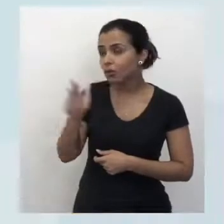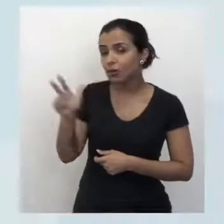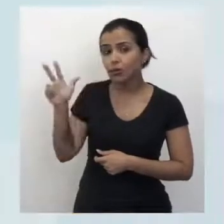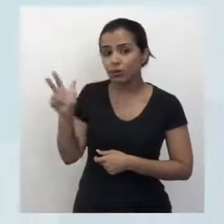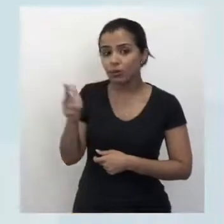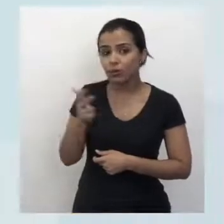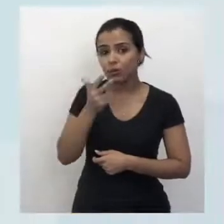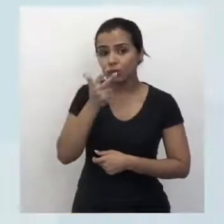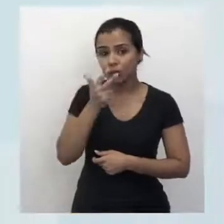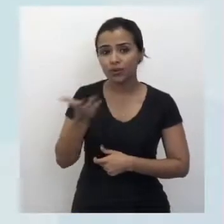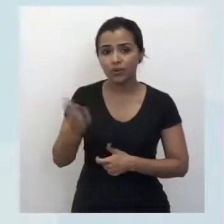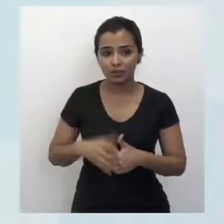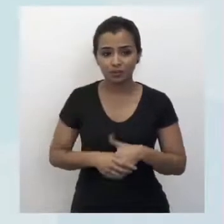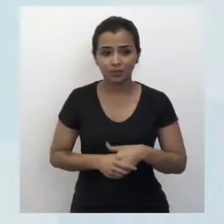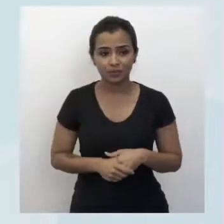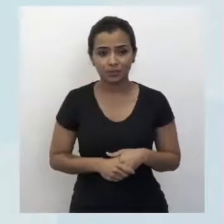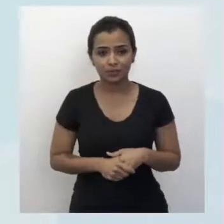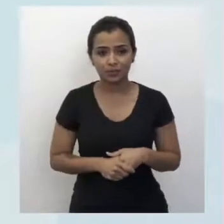Isso é um gesto.